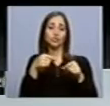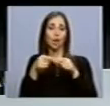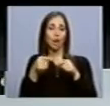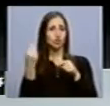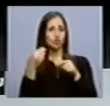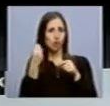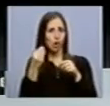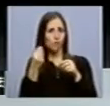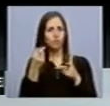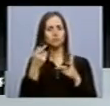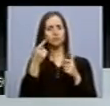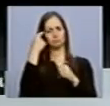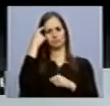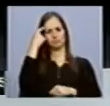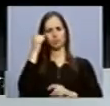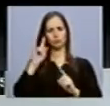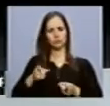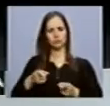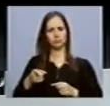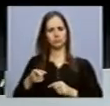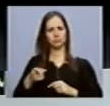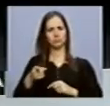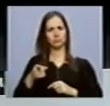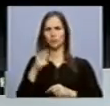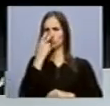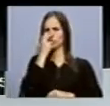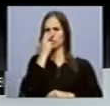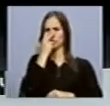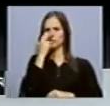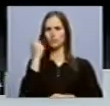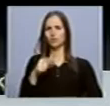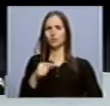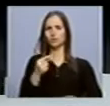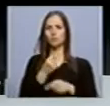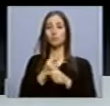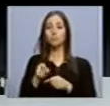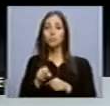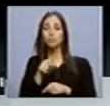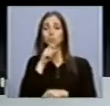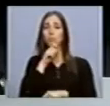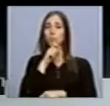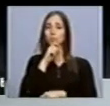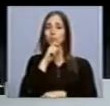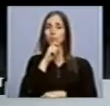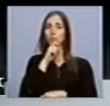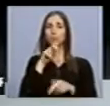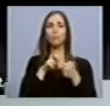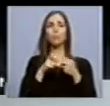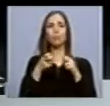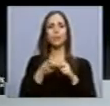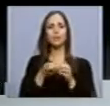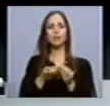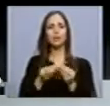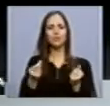pensou foi que, olha, isto é particularmente curioso, porque isto pode resolver este problema da origem